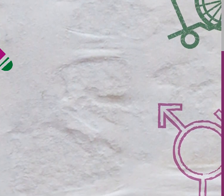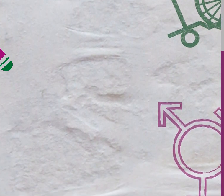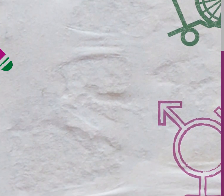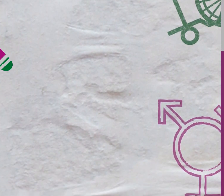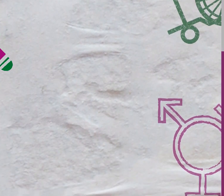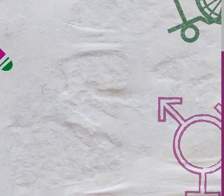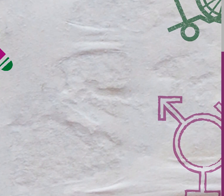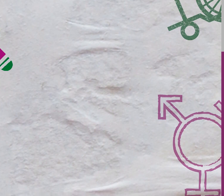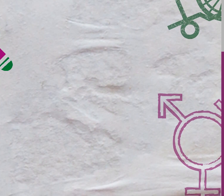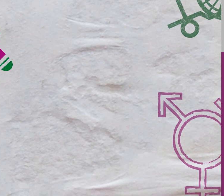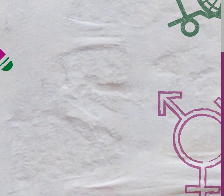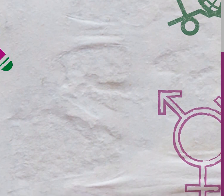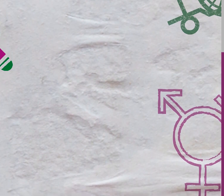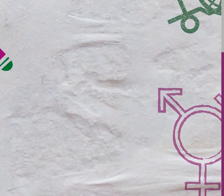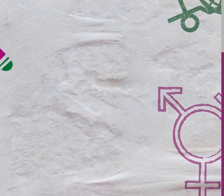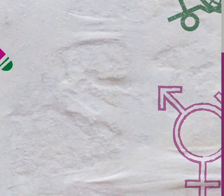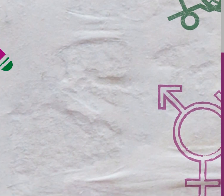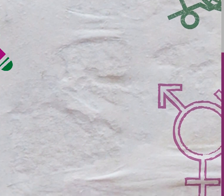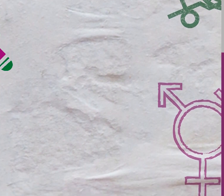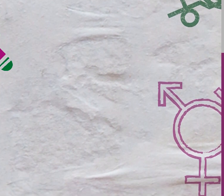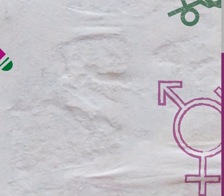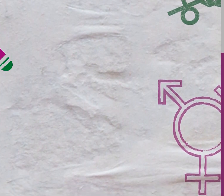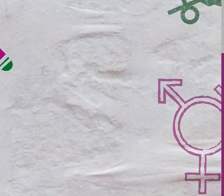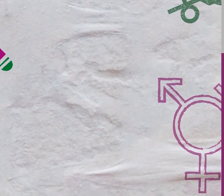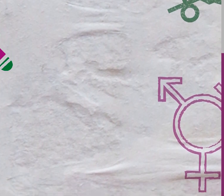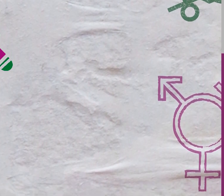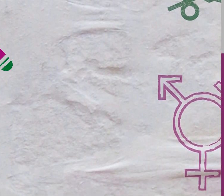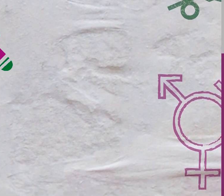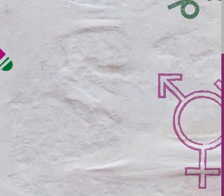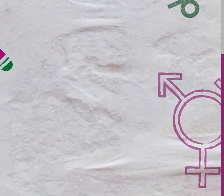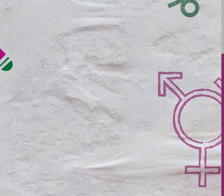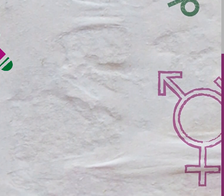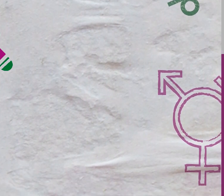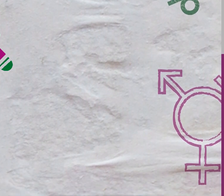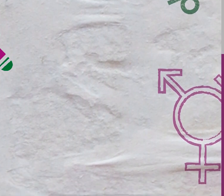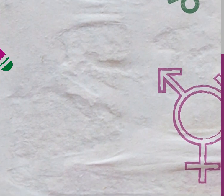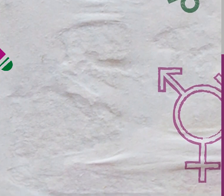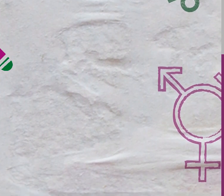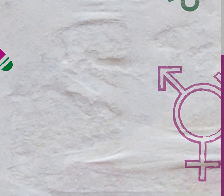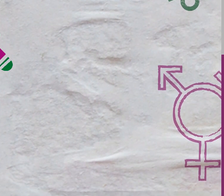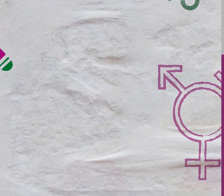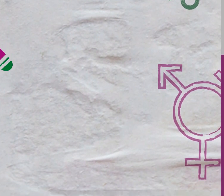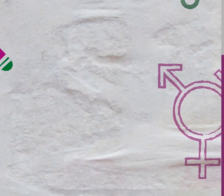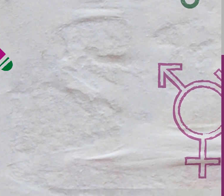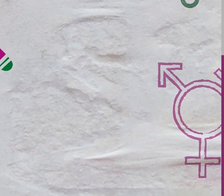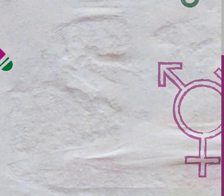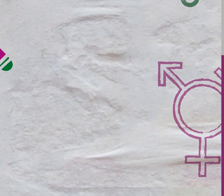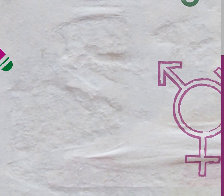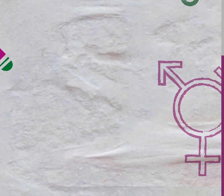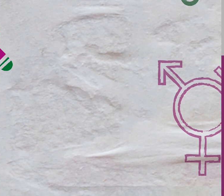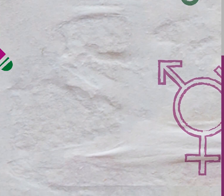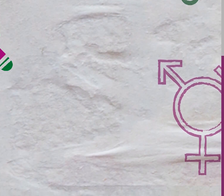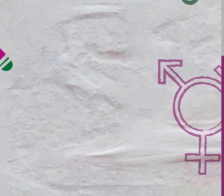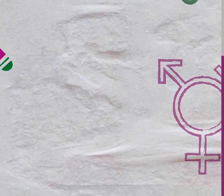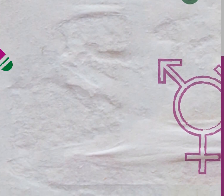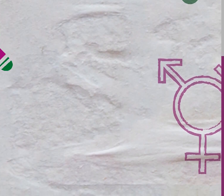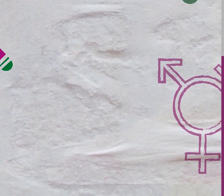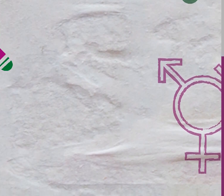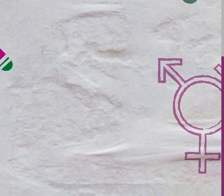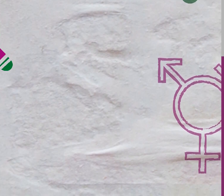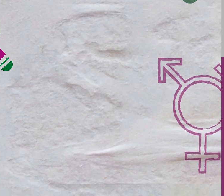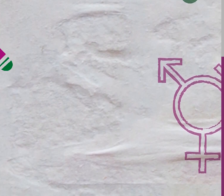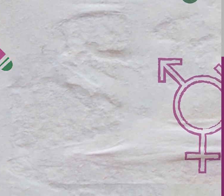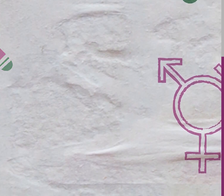de rodas, a junção dos símbolos do masculino e do feminino, um livro, um caderno e mãos fazendo sinais